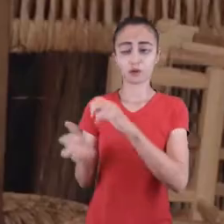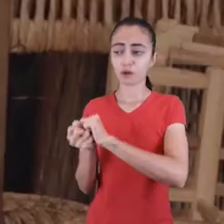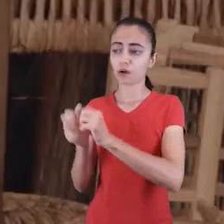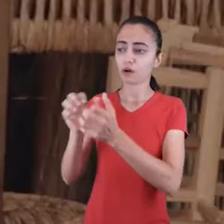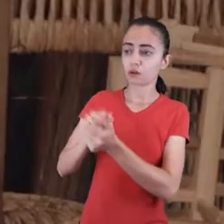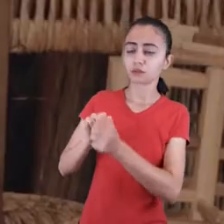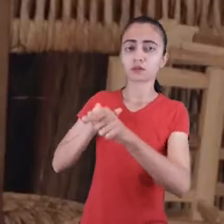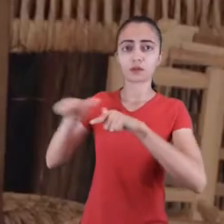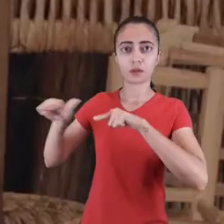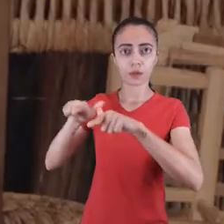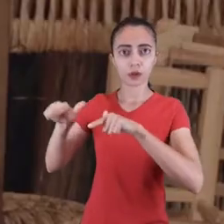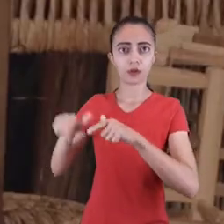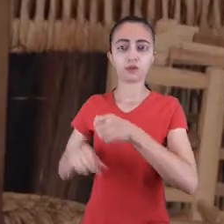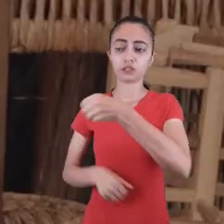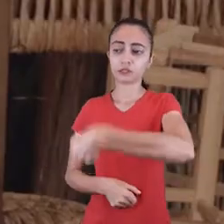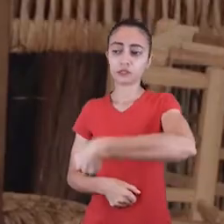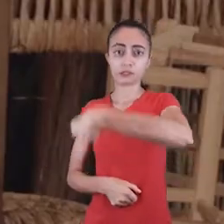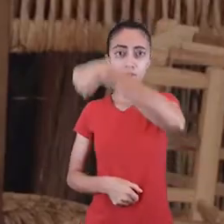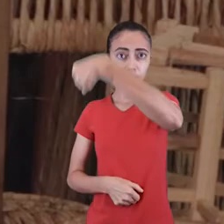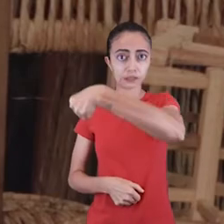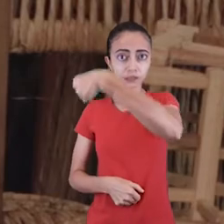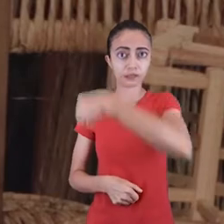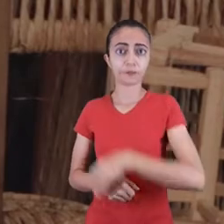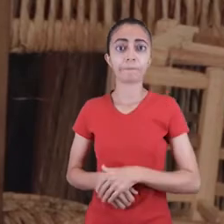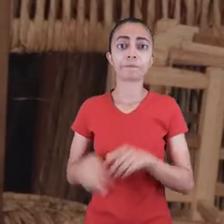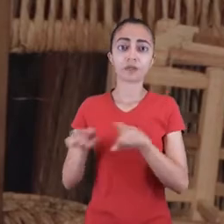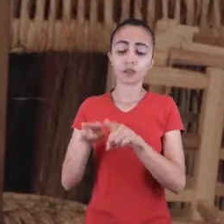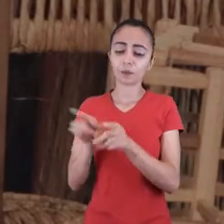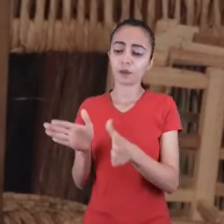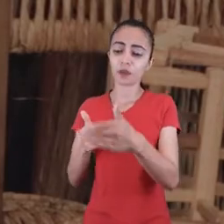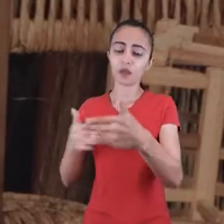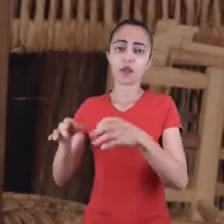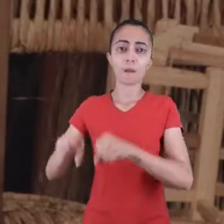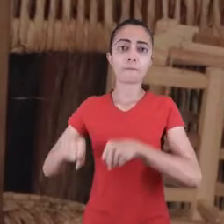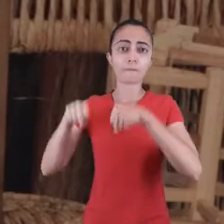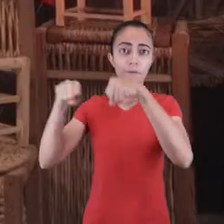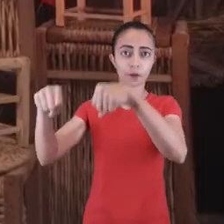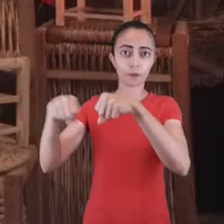artesanato, fazendo cesta e tecendo baú.